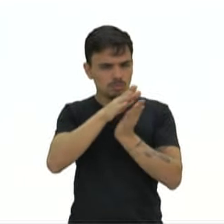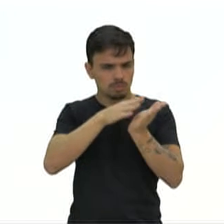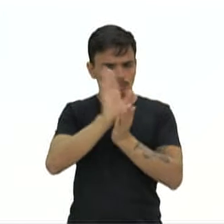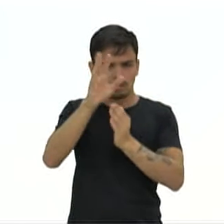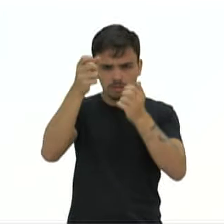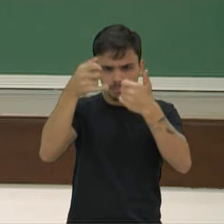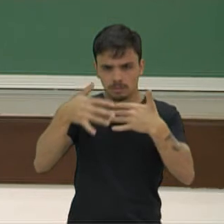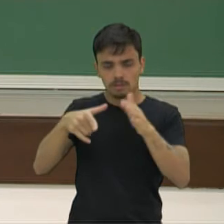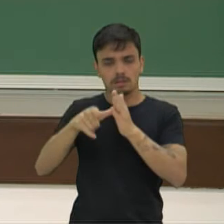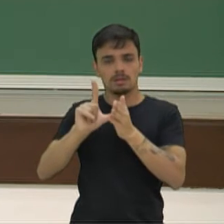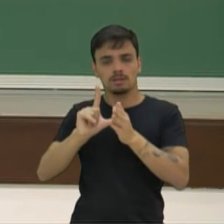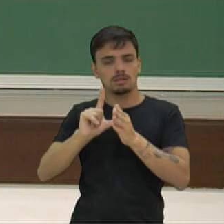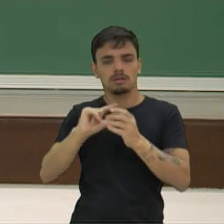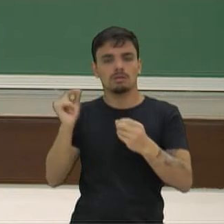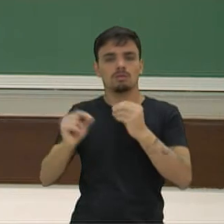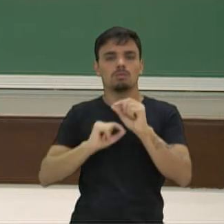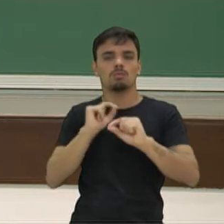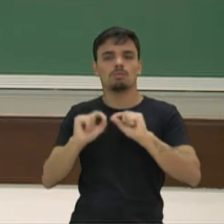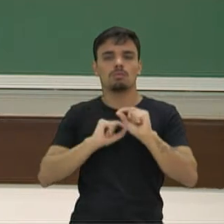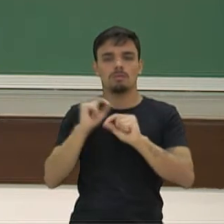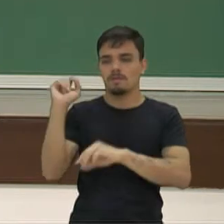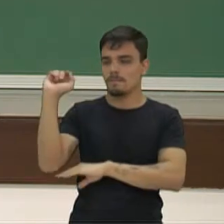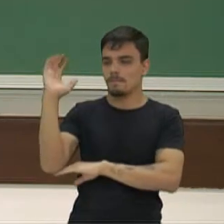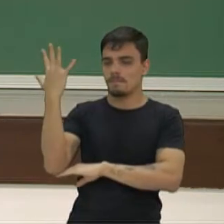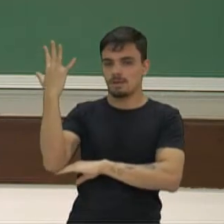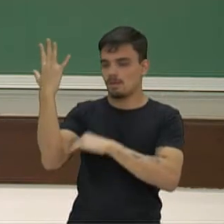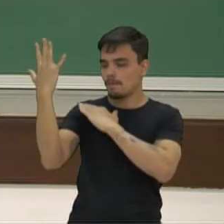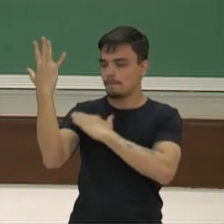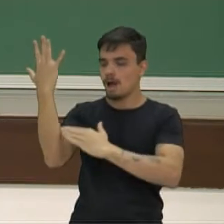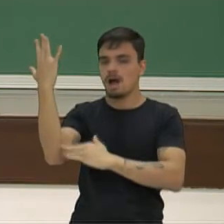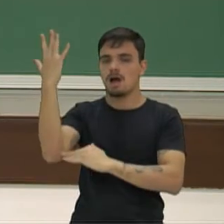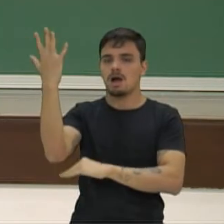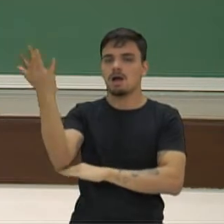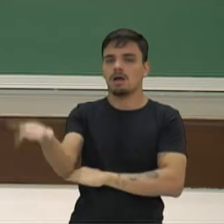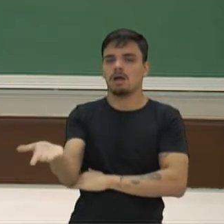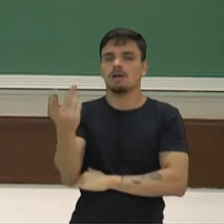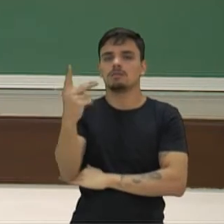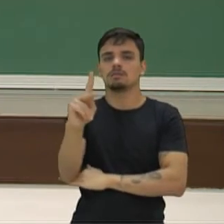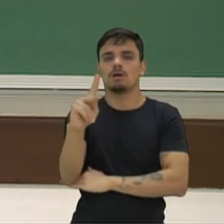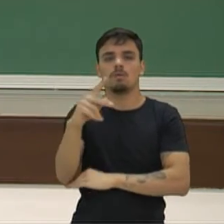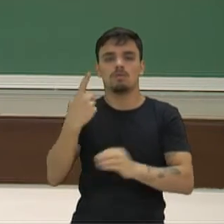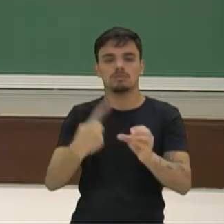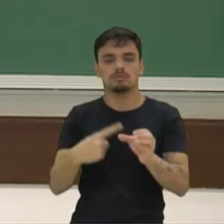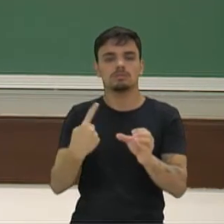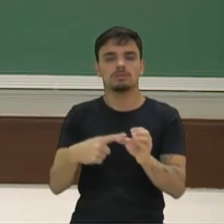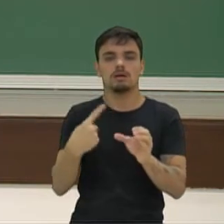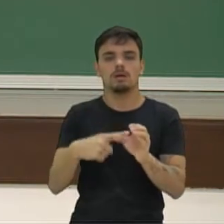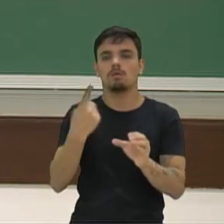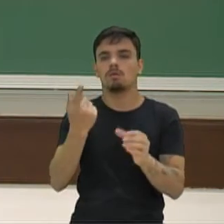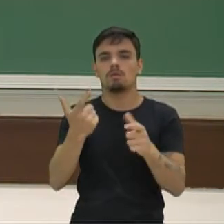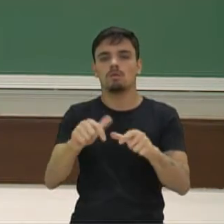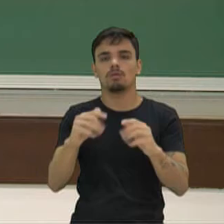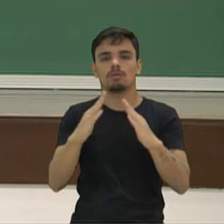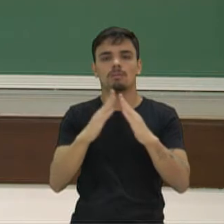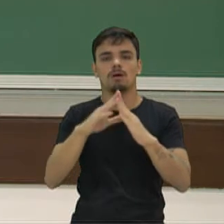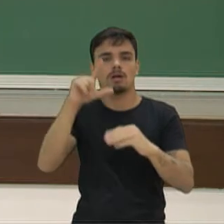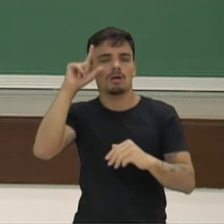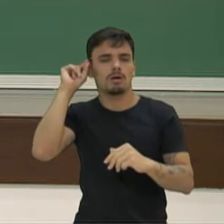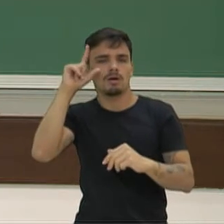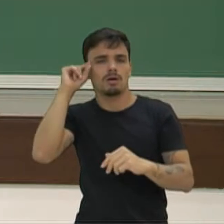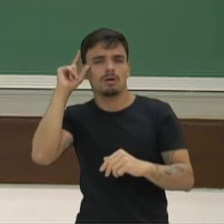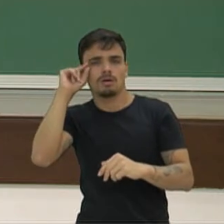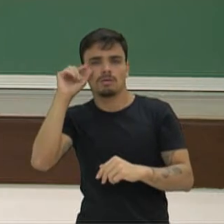isso antes. Os mananciais, quando eu faço o desmatamento, pensa nisso. No seu município, onde você mora? Em Guarapuava,